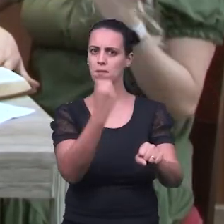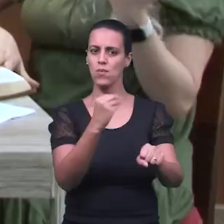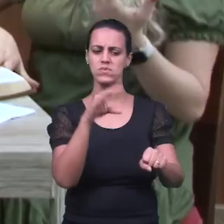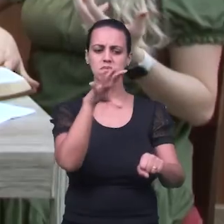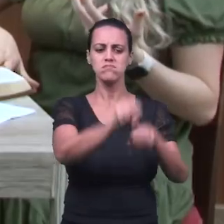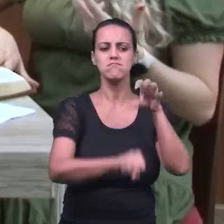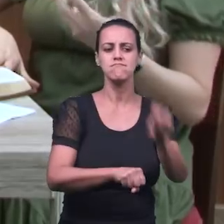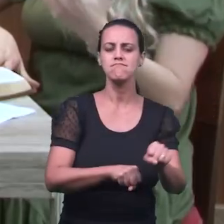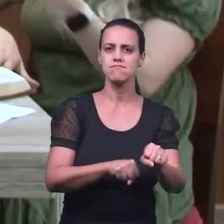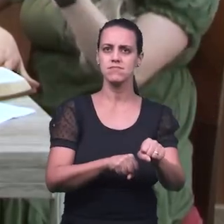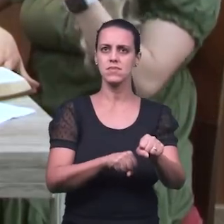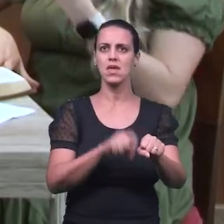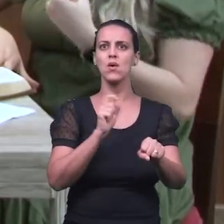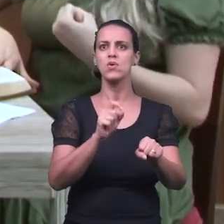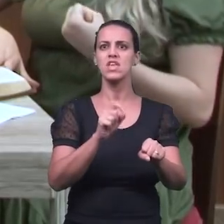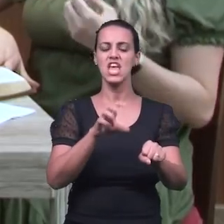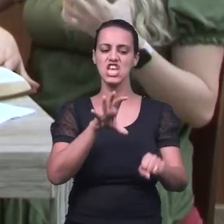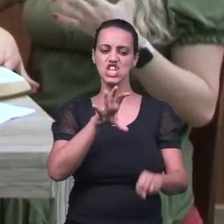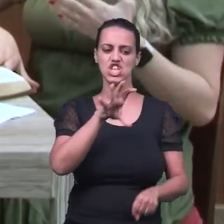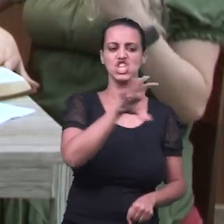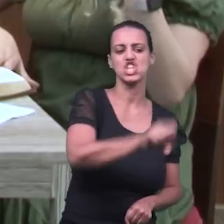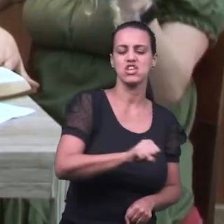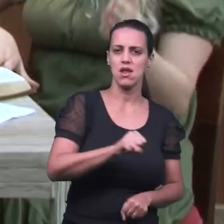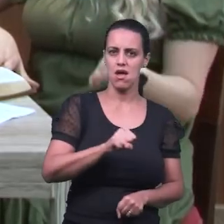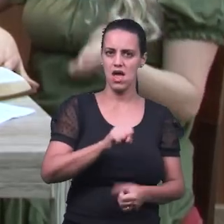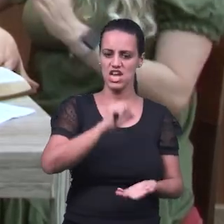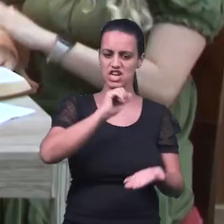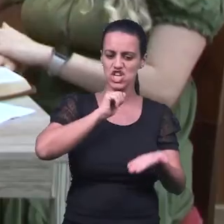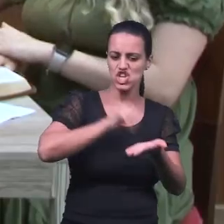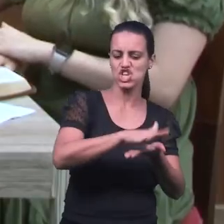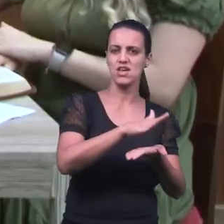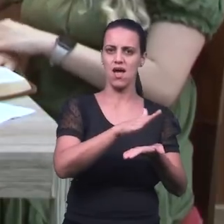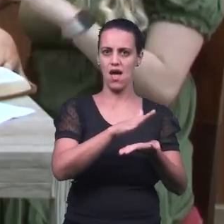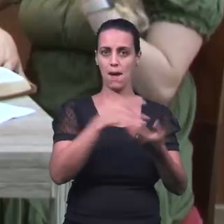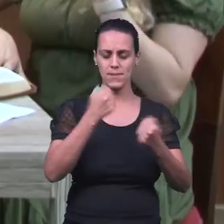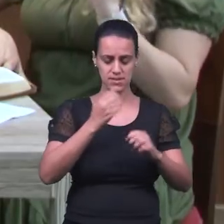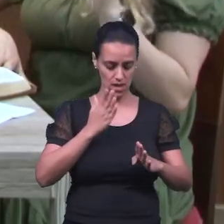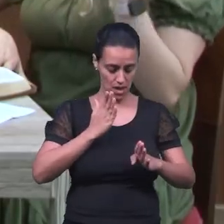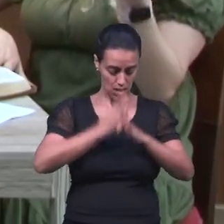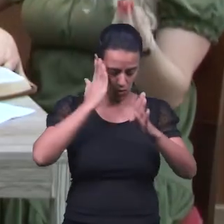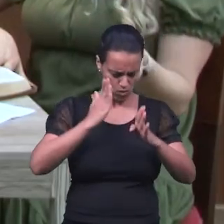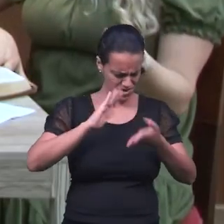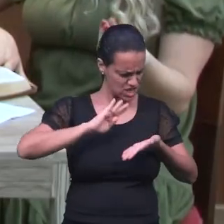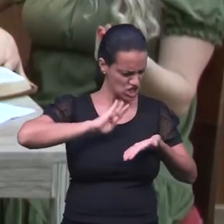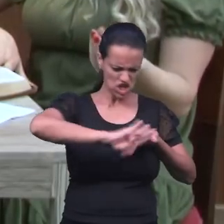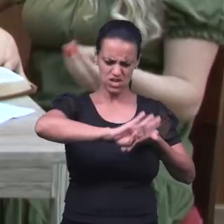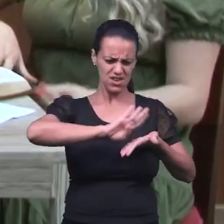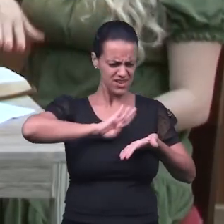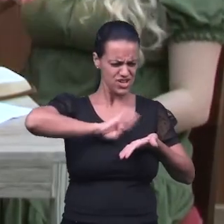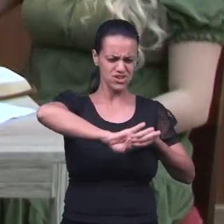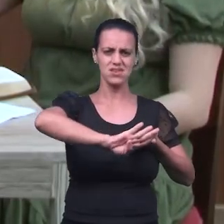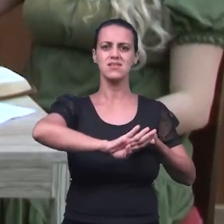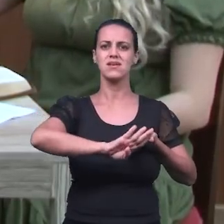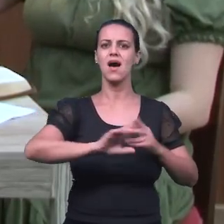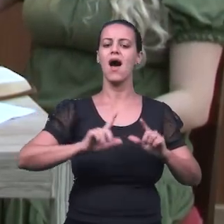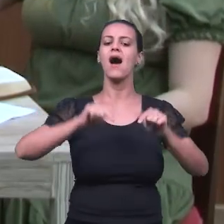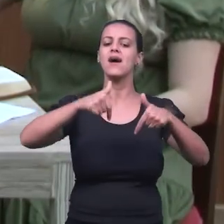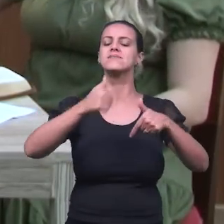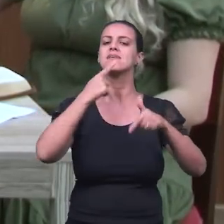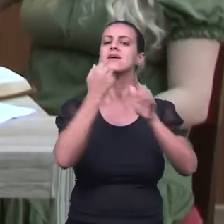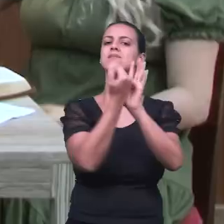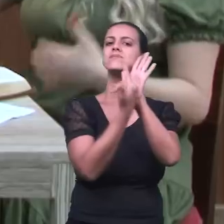raposinhas, fala de uma ação, que é tirar. Então o servo, ele tem que identificar e retirar. E a gente vê ali a ação do sangue. E quando a gente